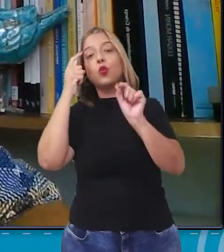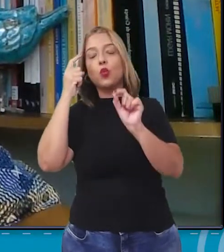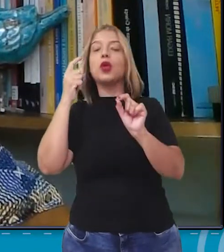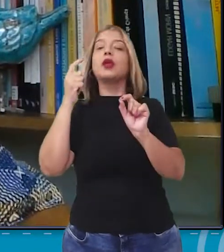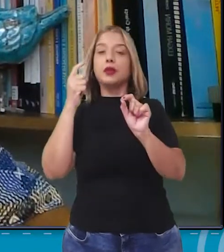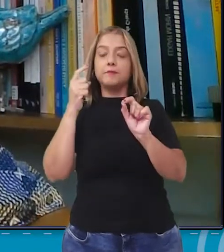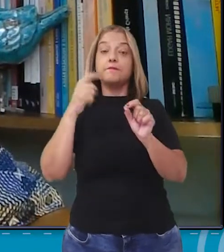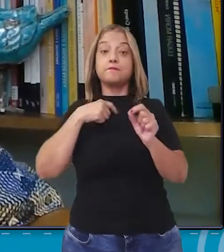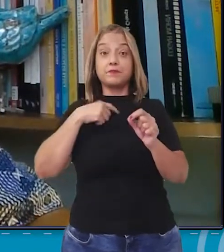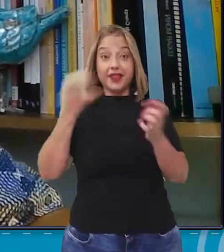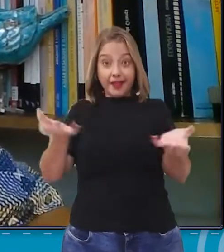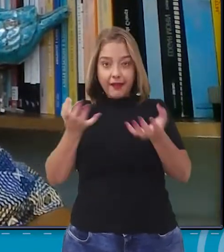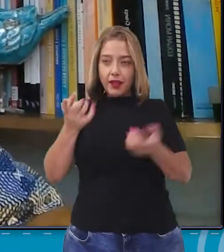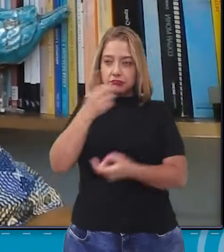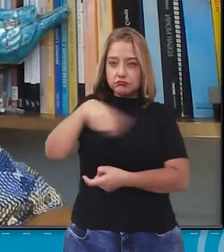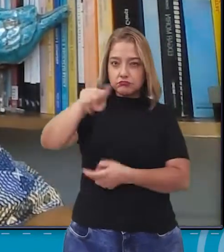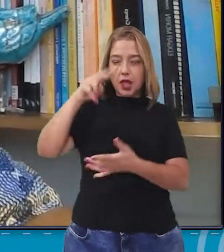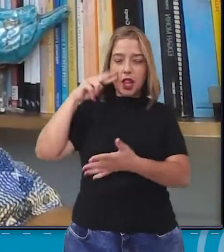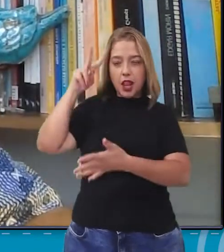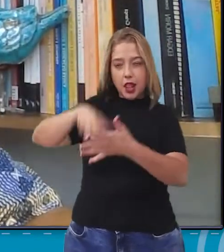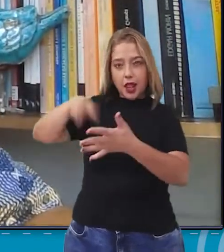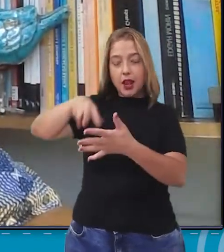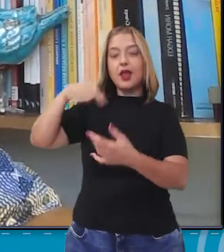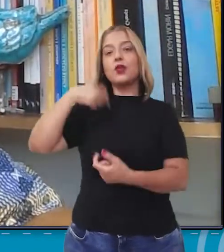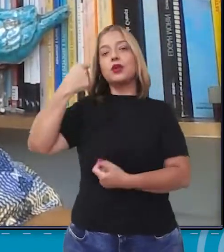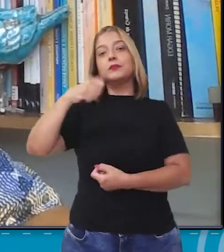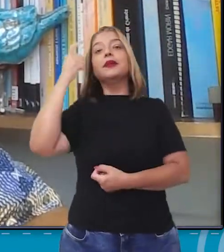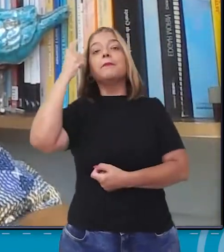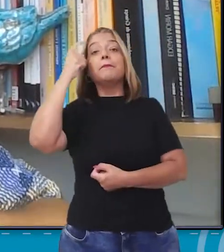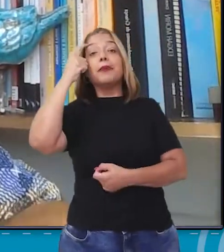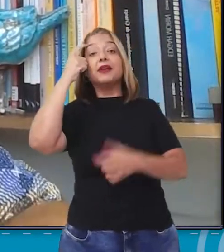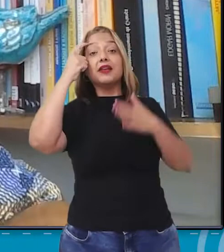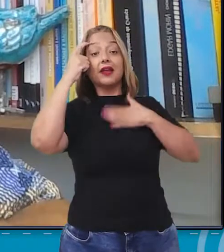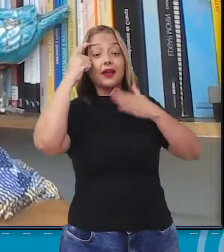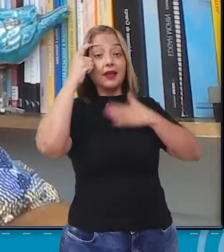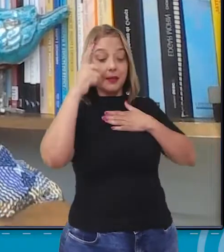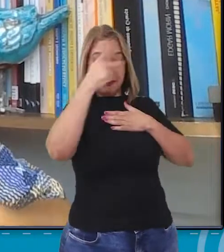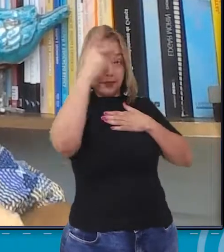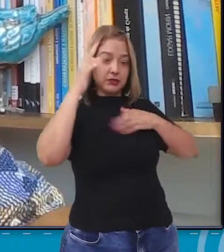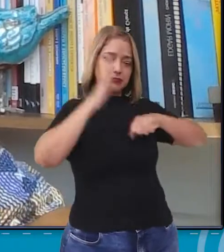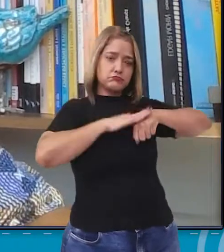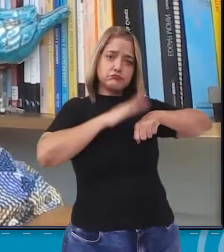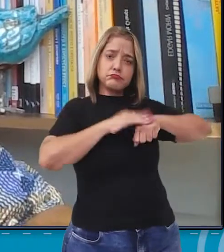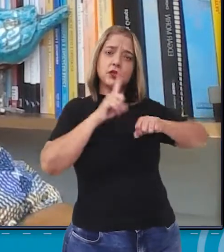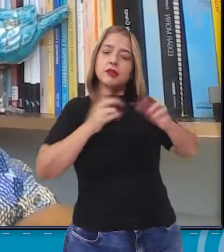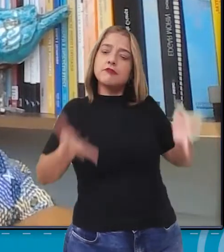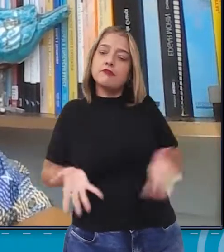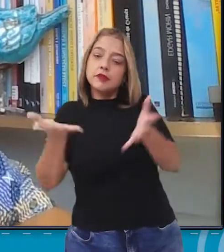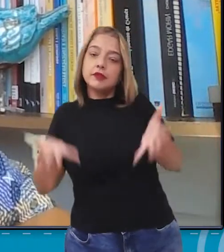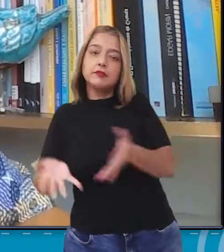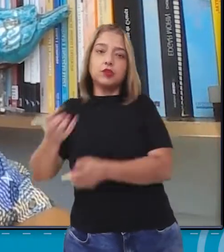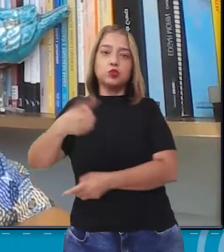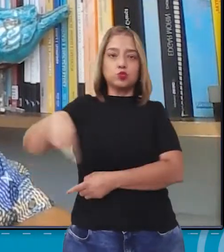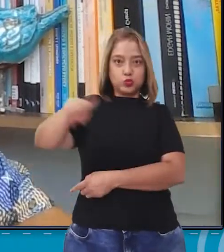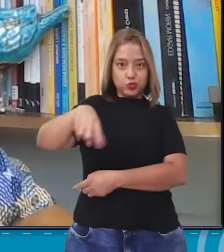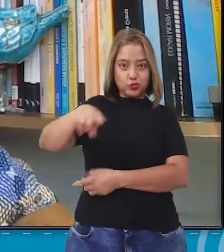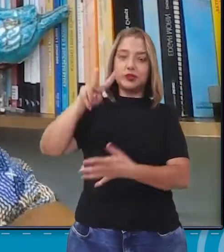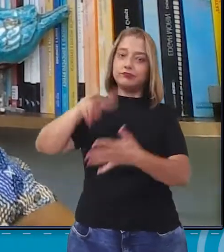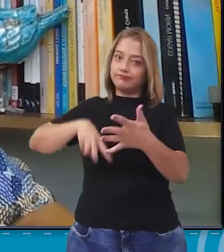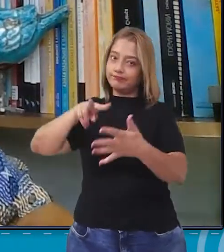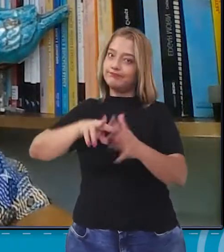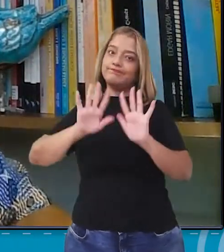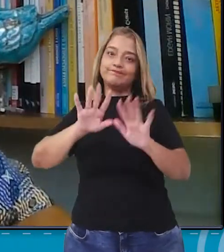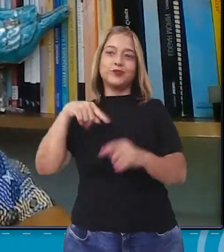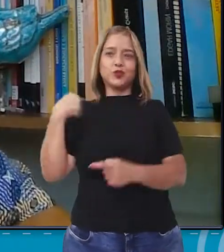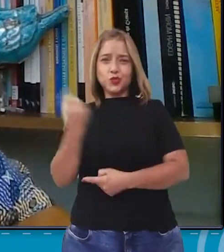para formar leitores a gente precisa pensar a formação de quem está promovendo a formação de leitores.